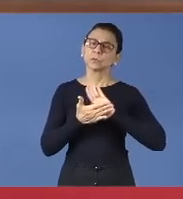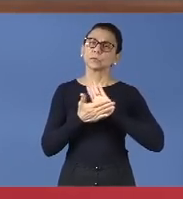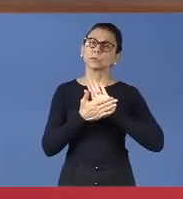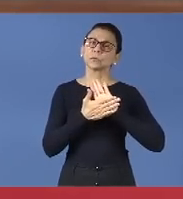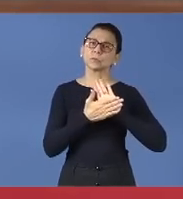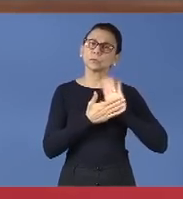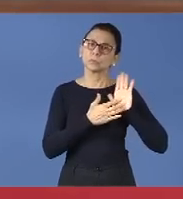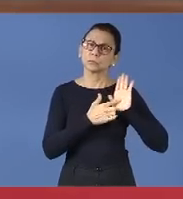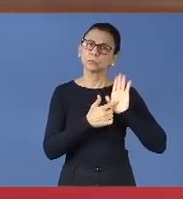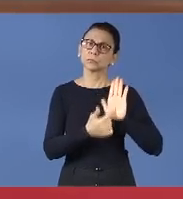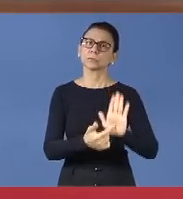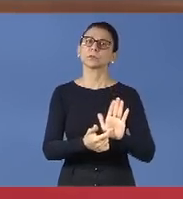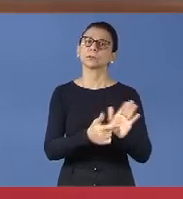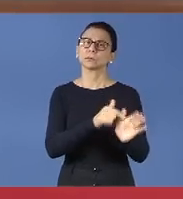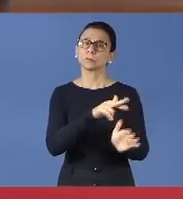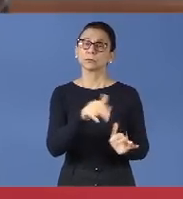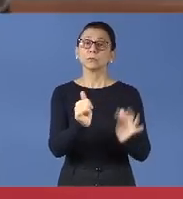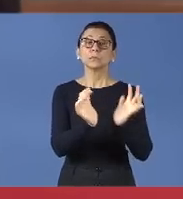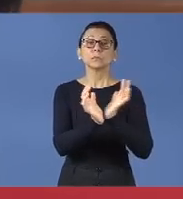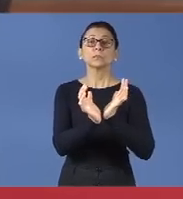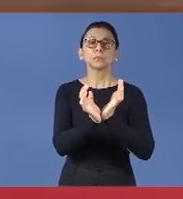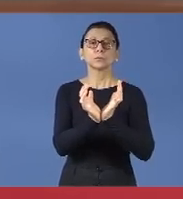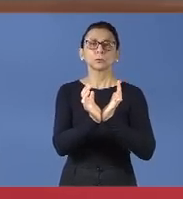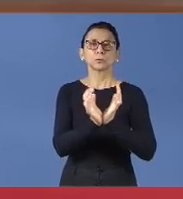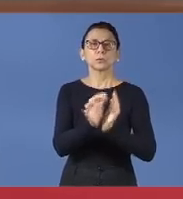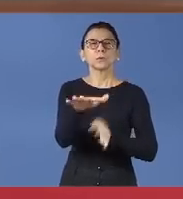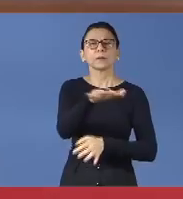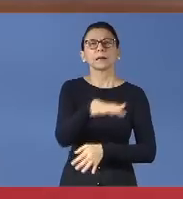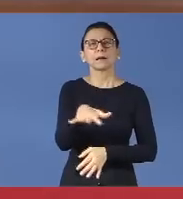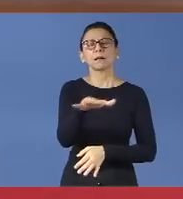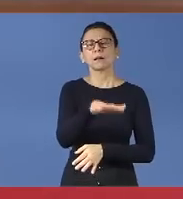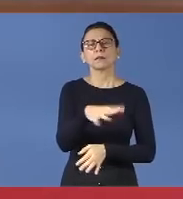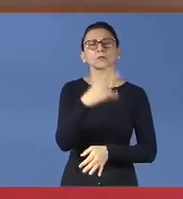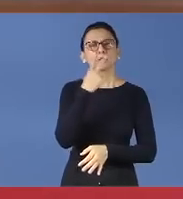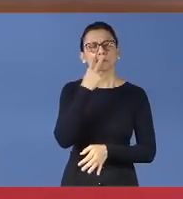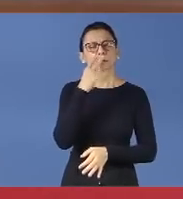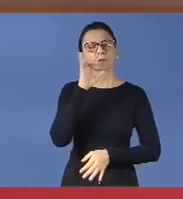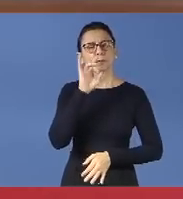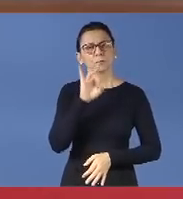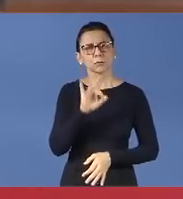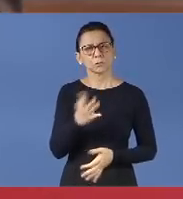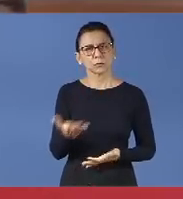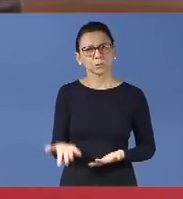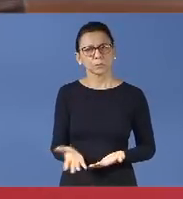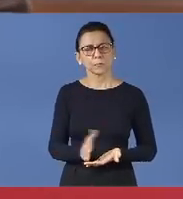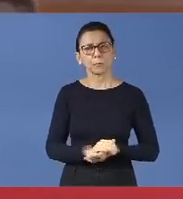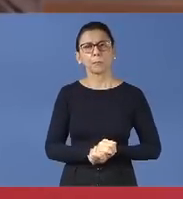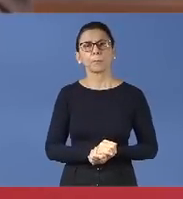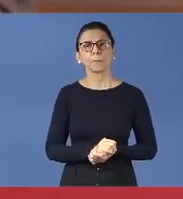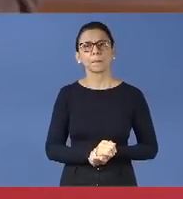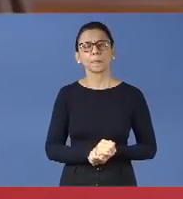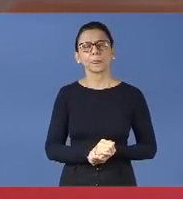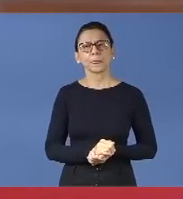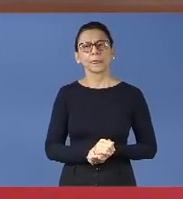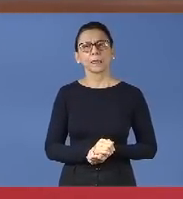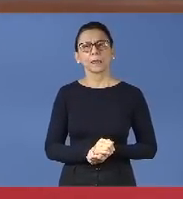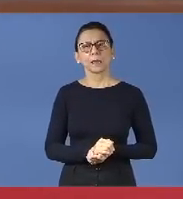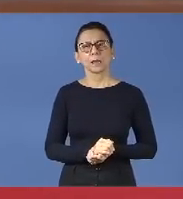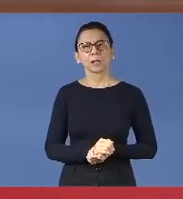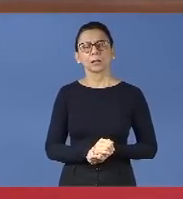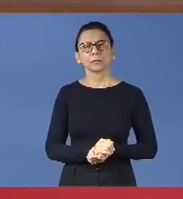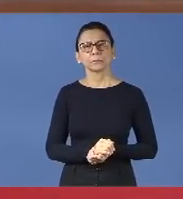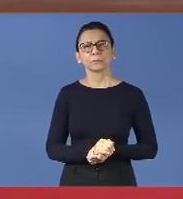mostramos aos irmãos ali, foi um grupo que veio daqui da área de Vitória, só para tomar conhecimento disso, mostrando que